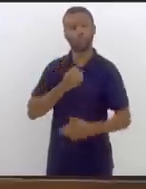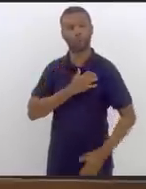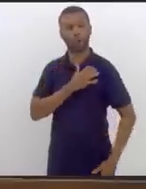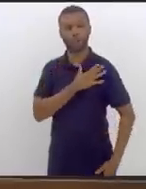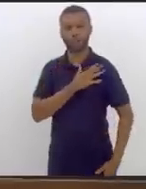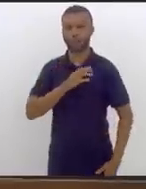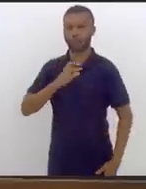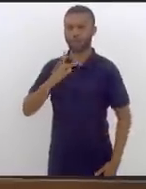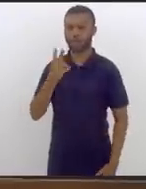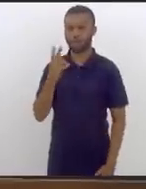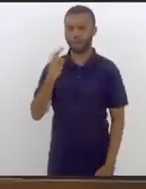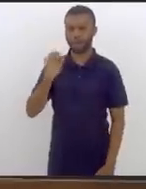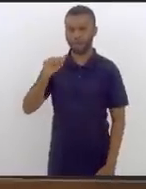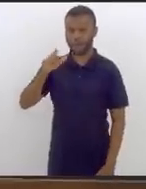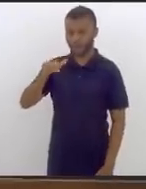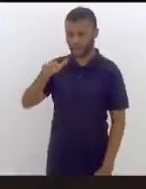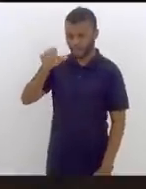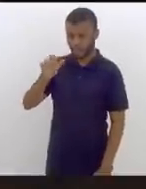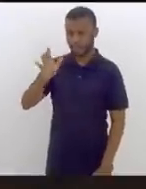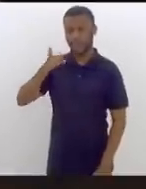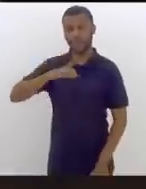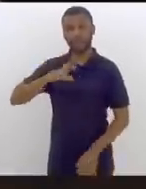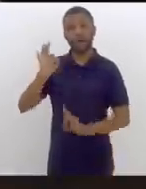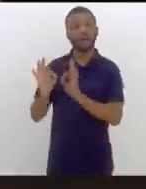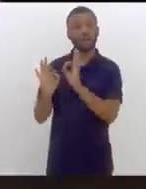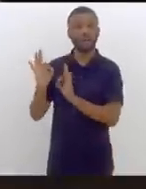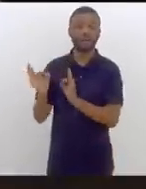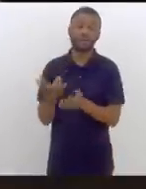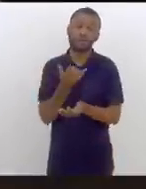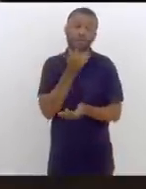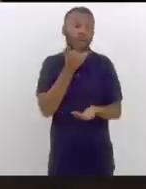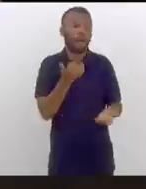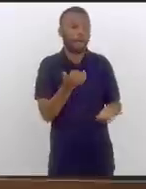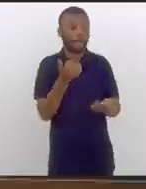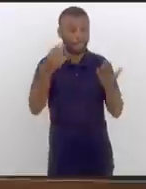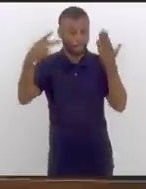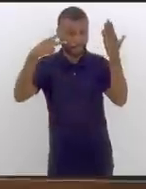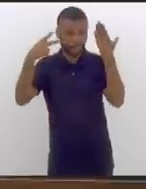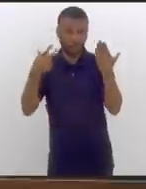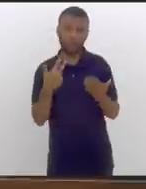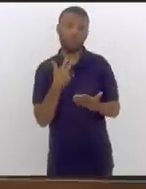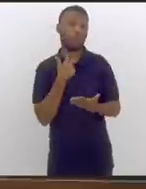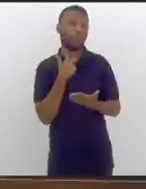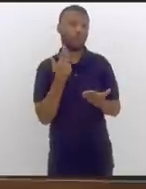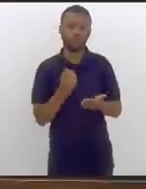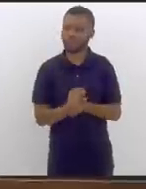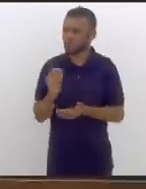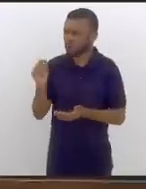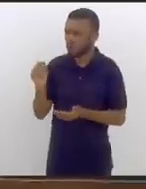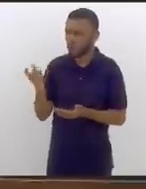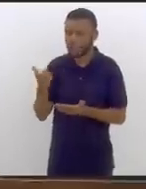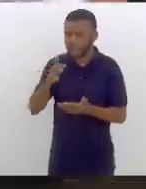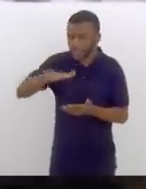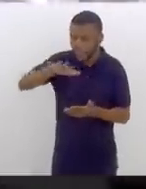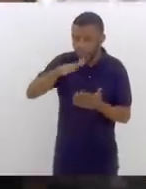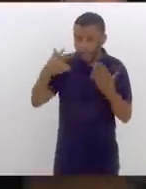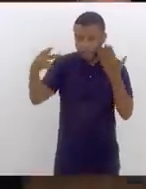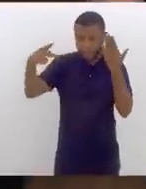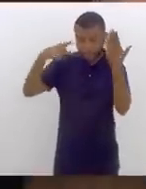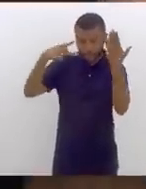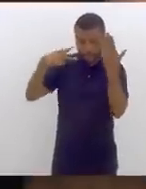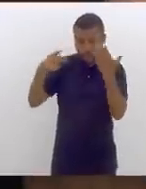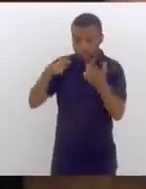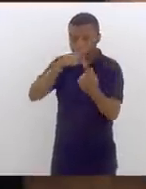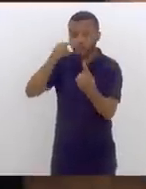eu não sei Qual foi o procedimento psiquiatria não pode psiquiatria para